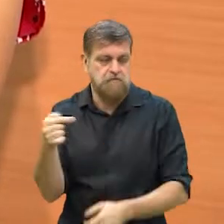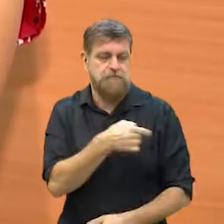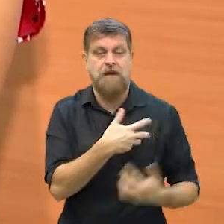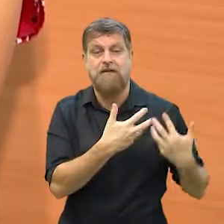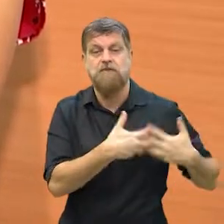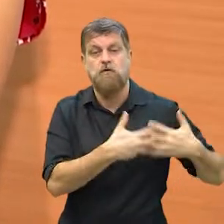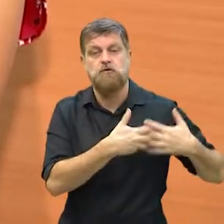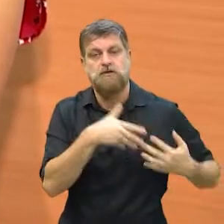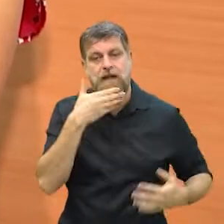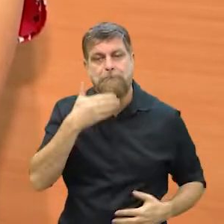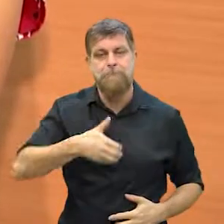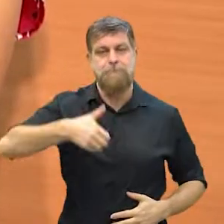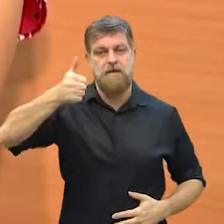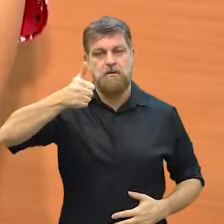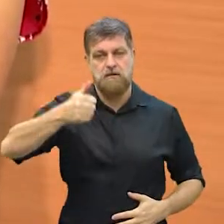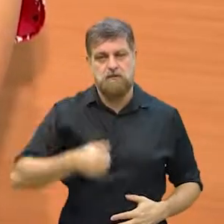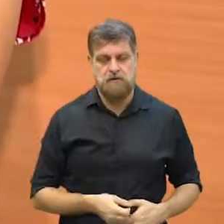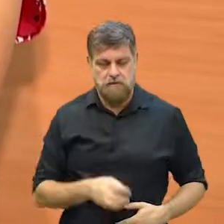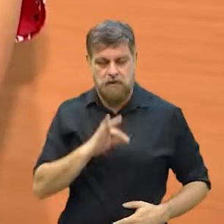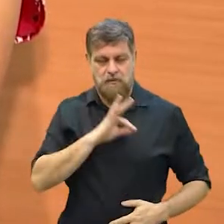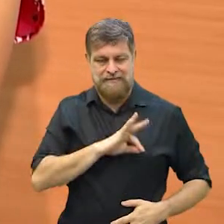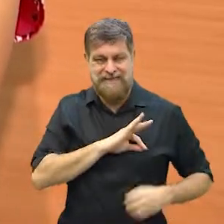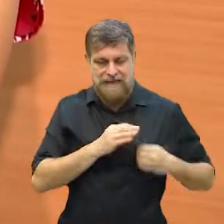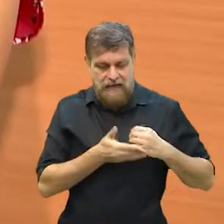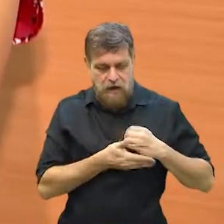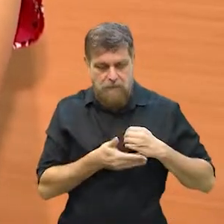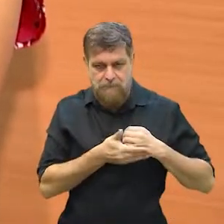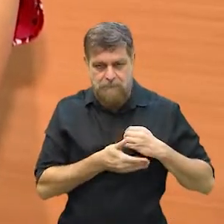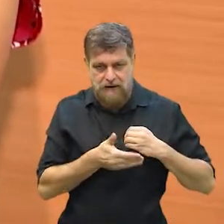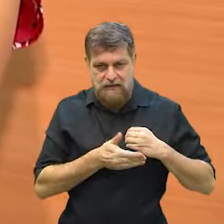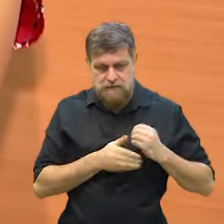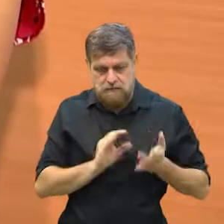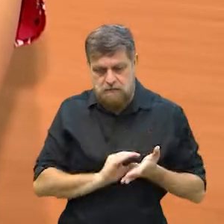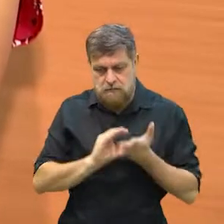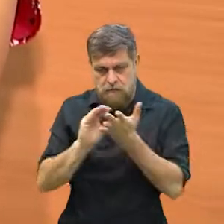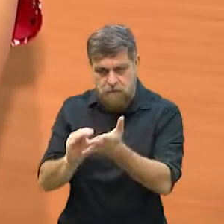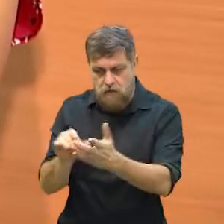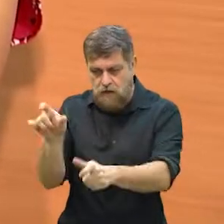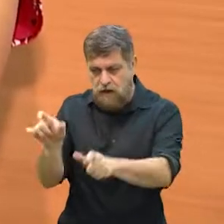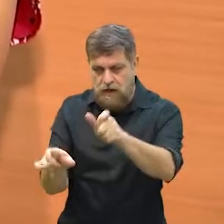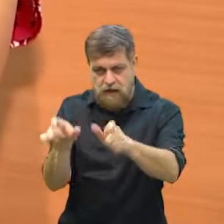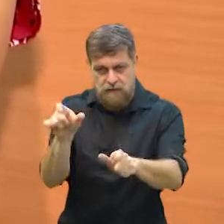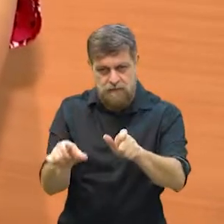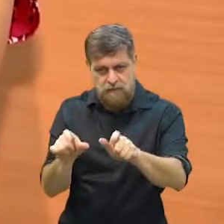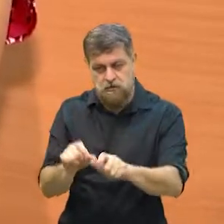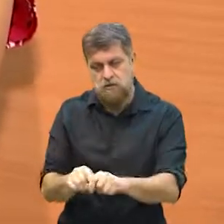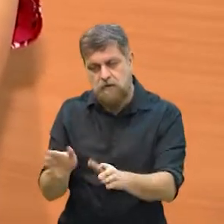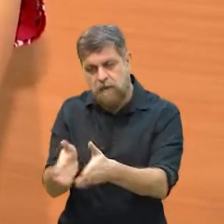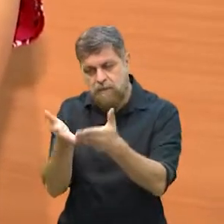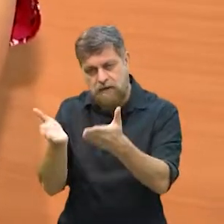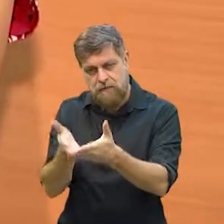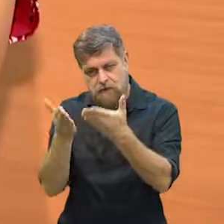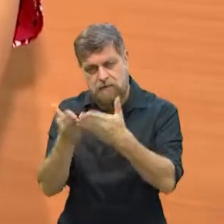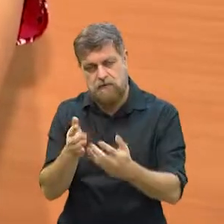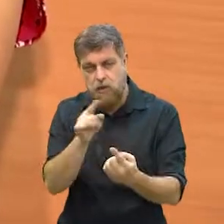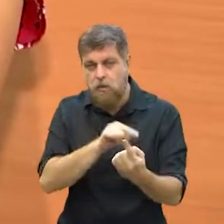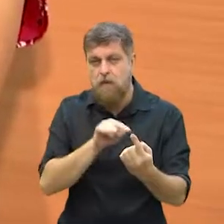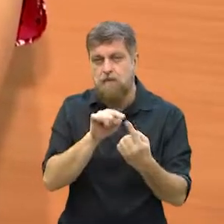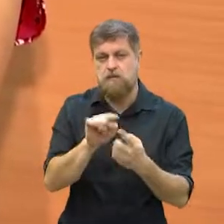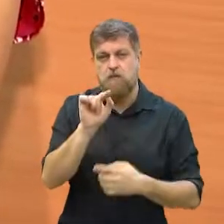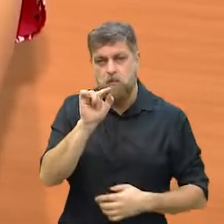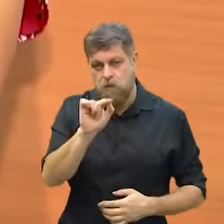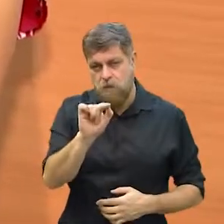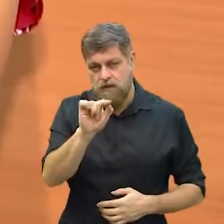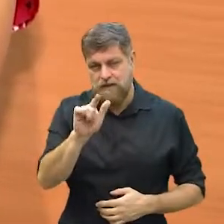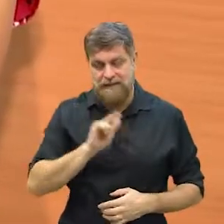a ser mais eficiente. Então, a renda básica, ela tem esse sentido, né? A renda básica municipal tem o